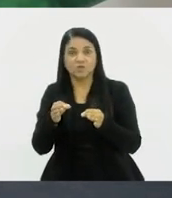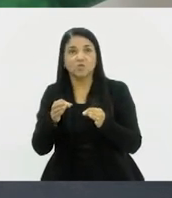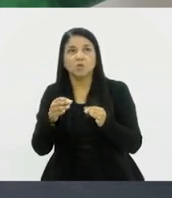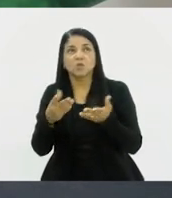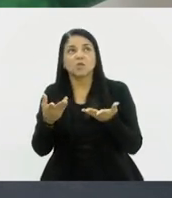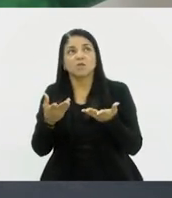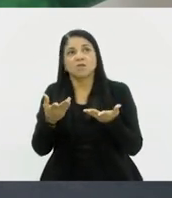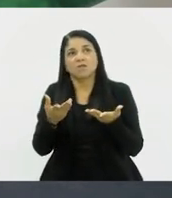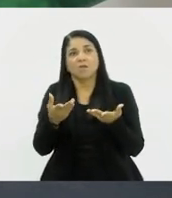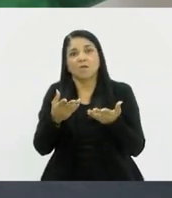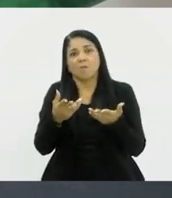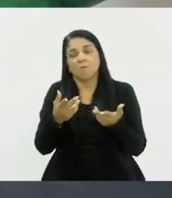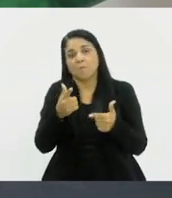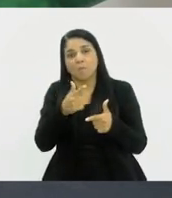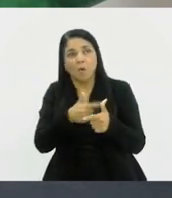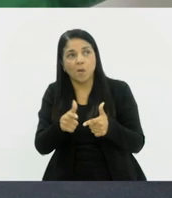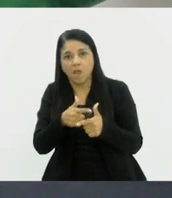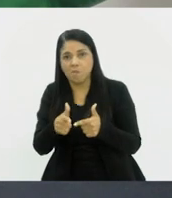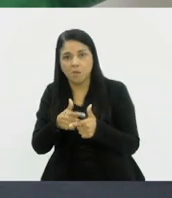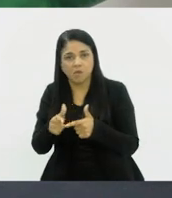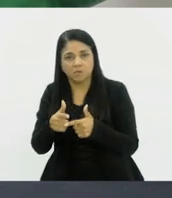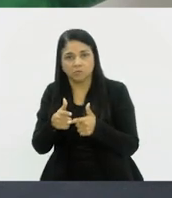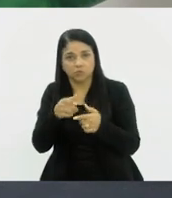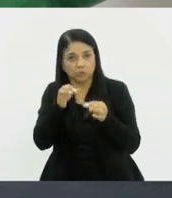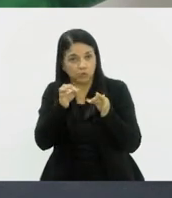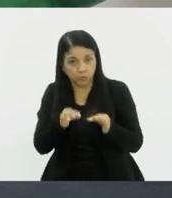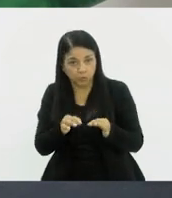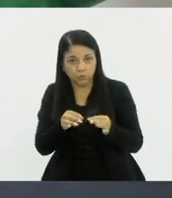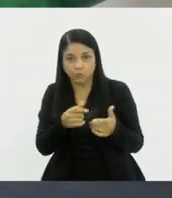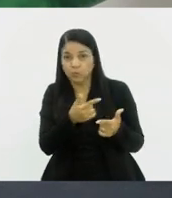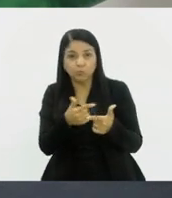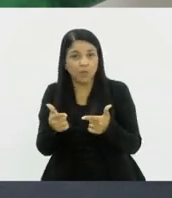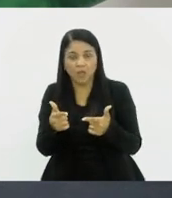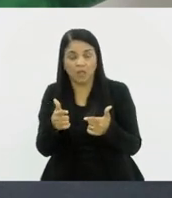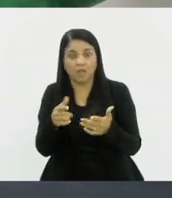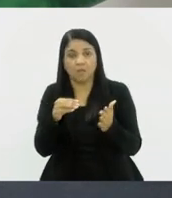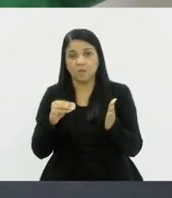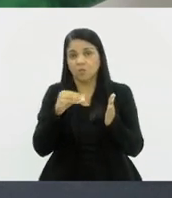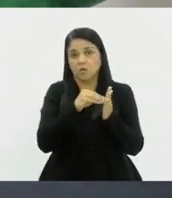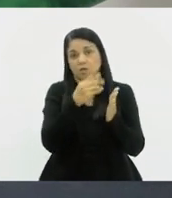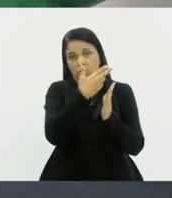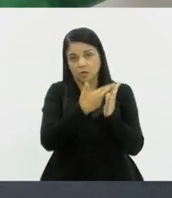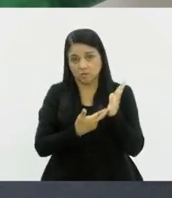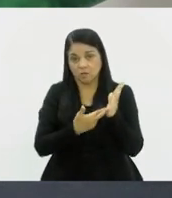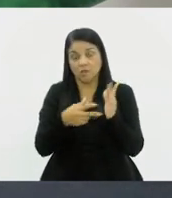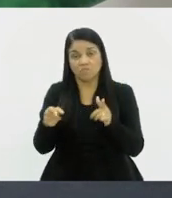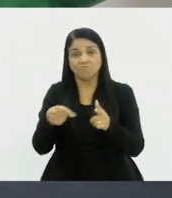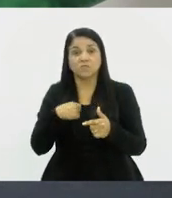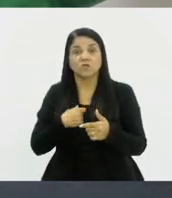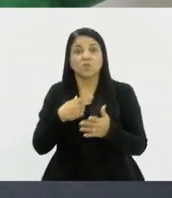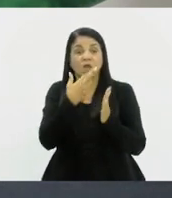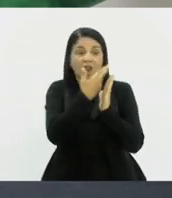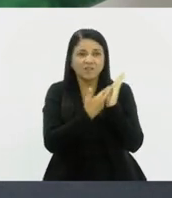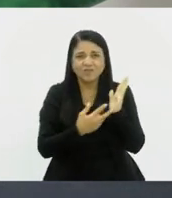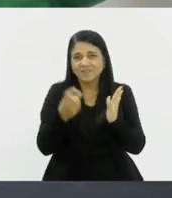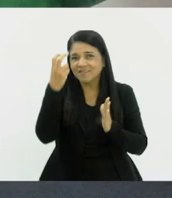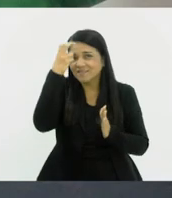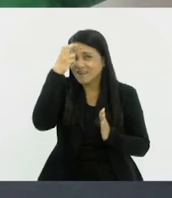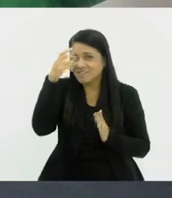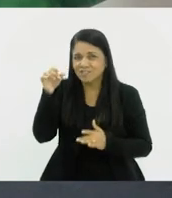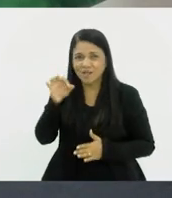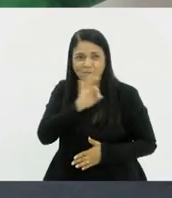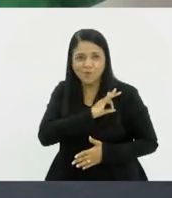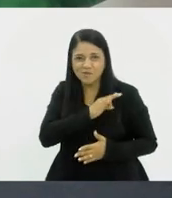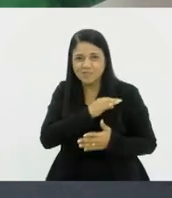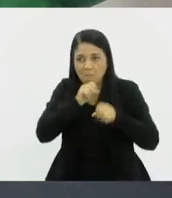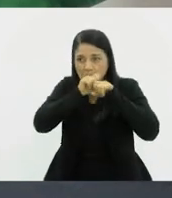polícia Não Existe explicação para um relatório desse se é de inteligência vazada vazou por quê né